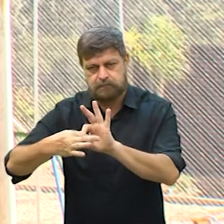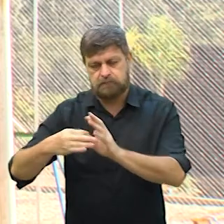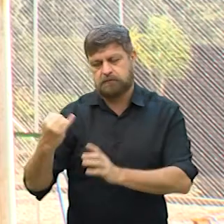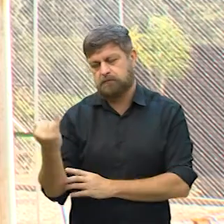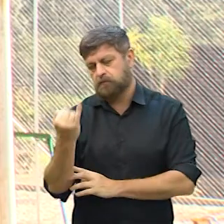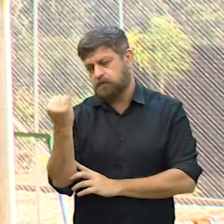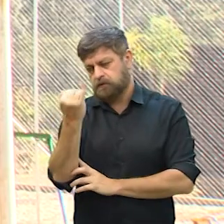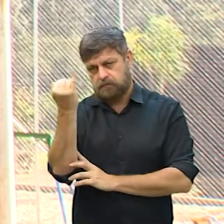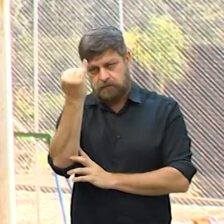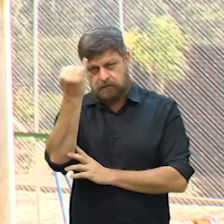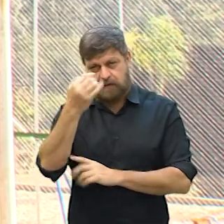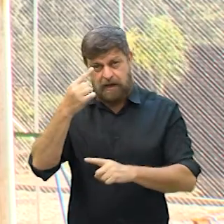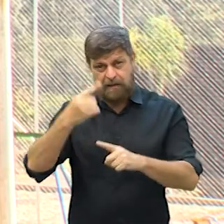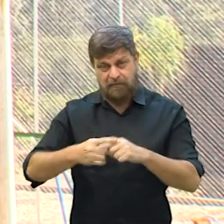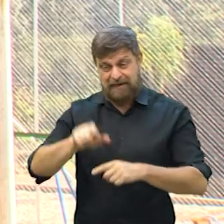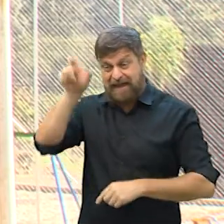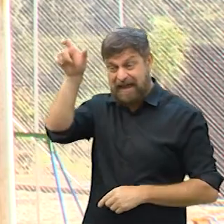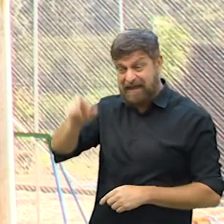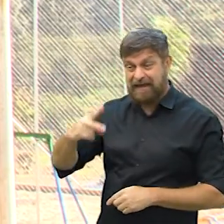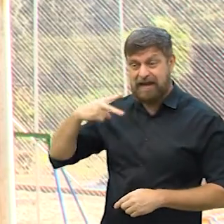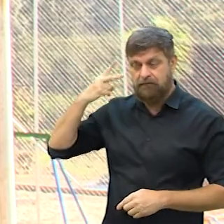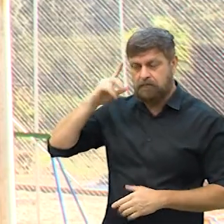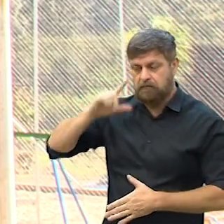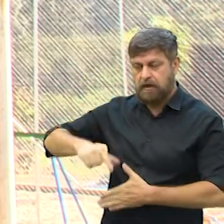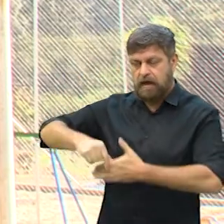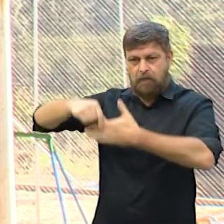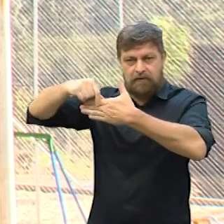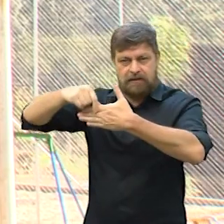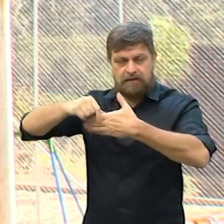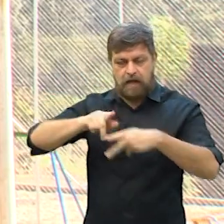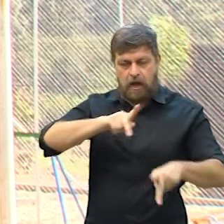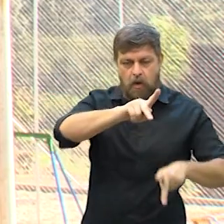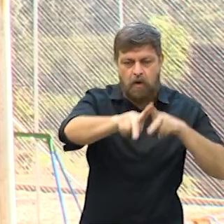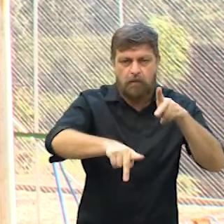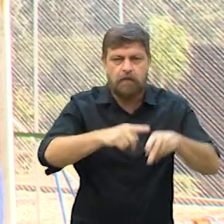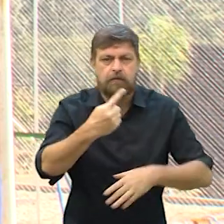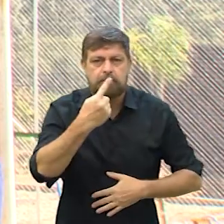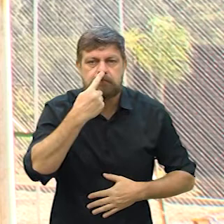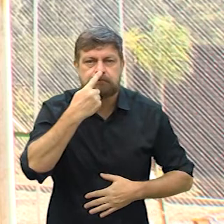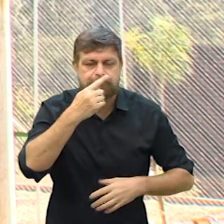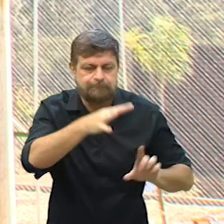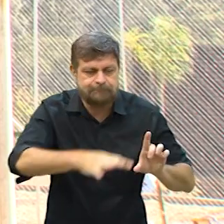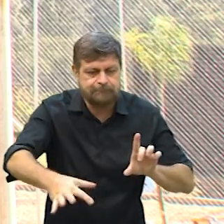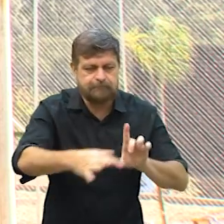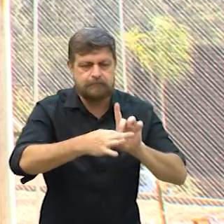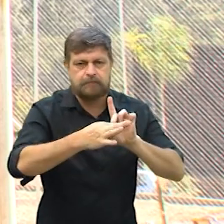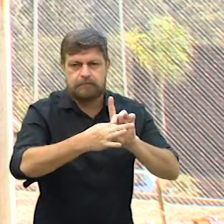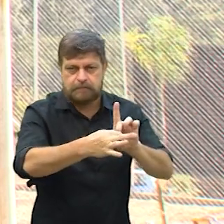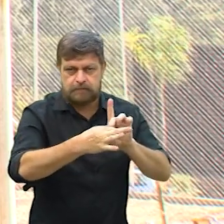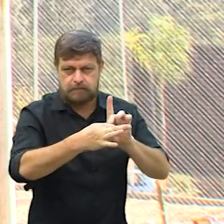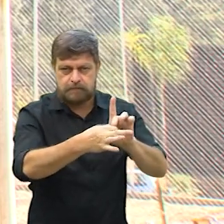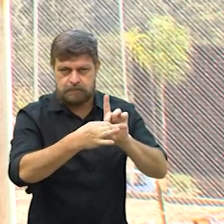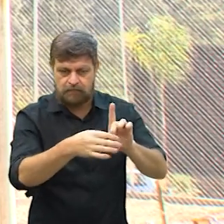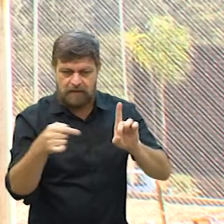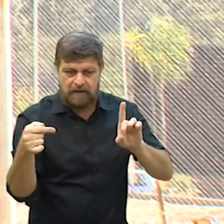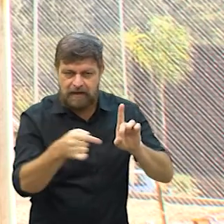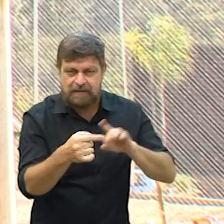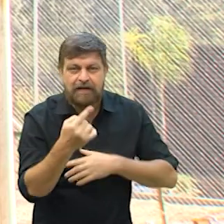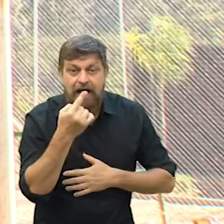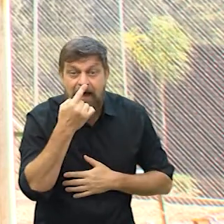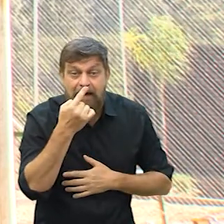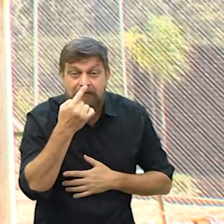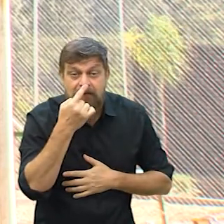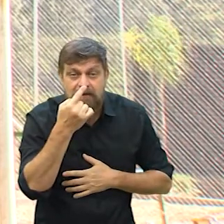é muito importante porque ele é a liderança que tá mais próximo da população e em